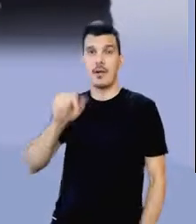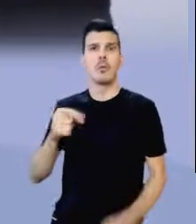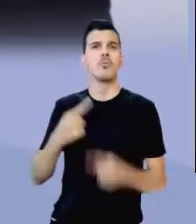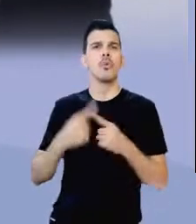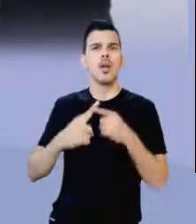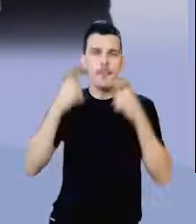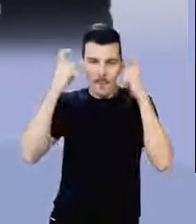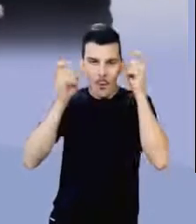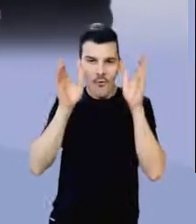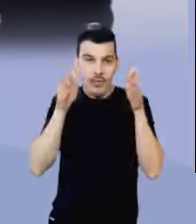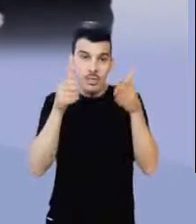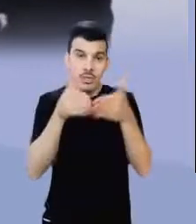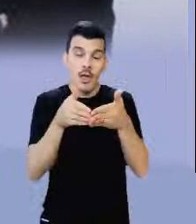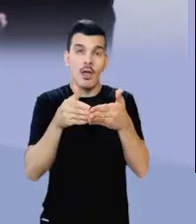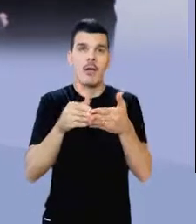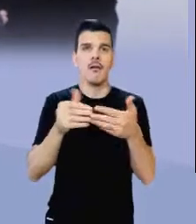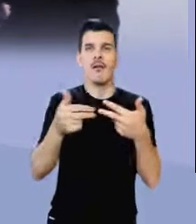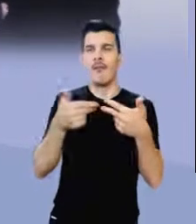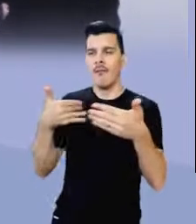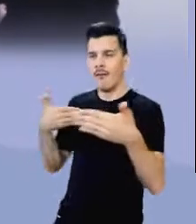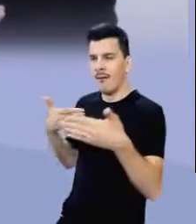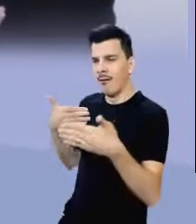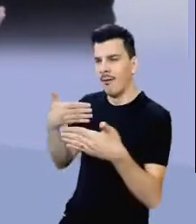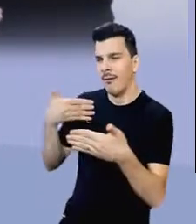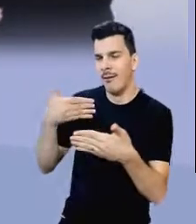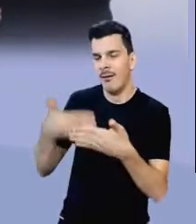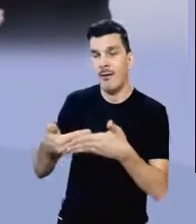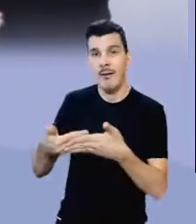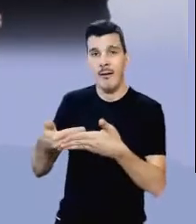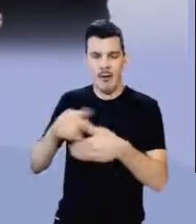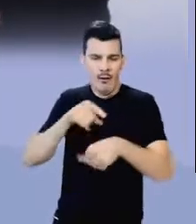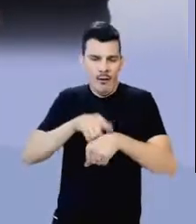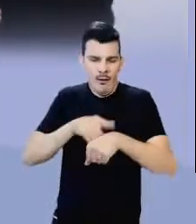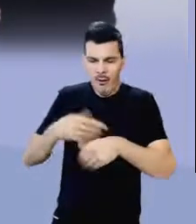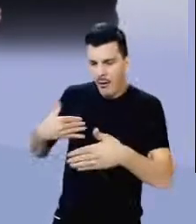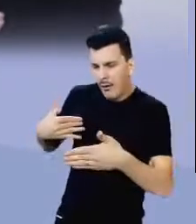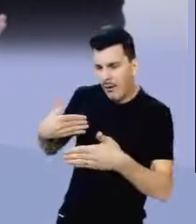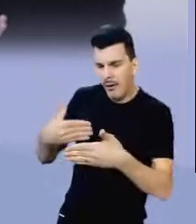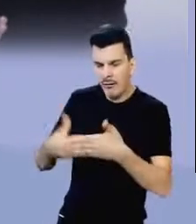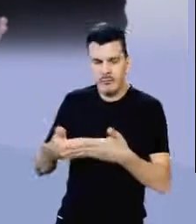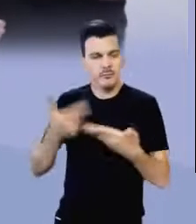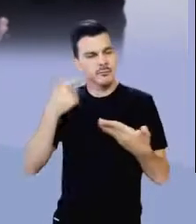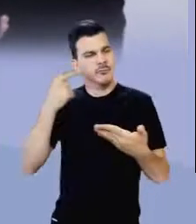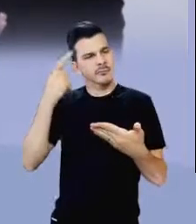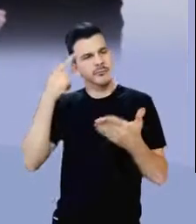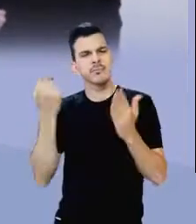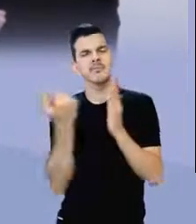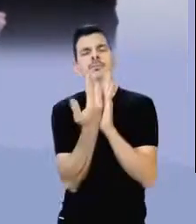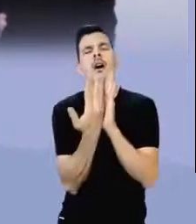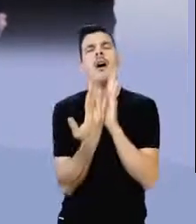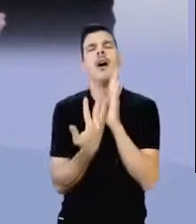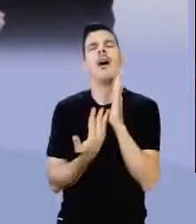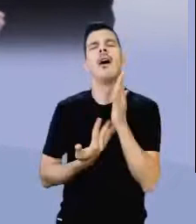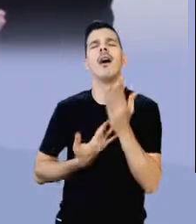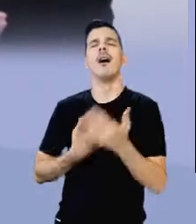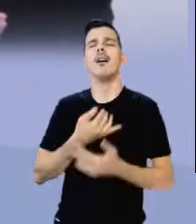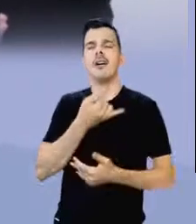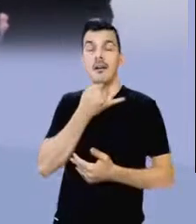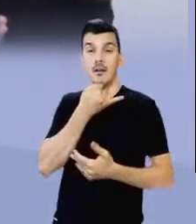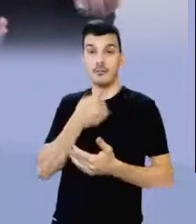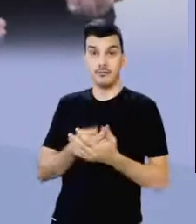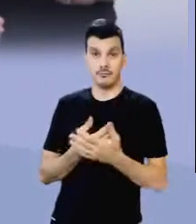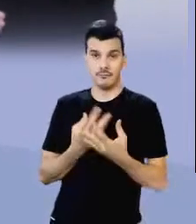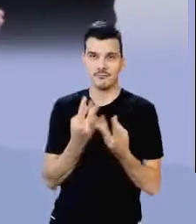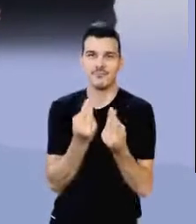com uma temática que abarca a passagem do tempo. Sua obra será marcada por grande melancolia.